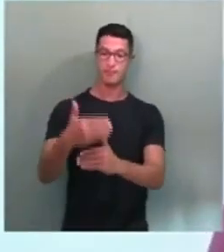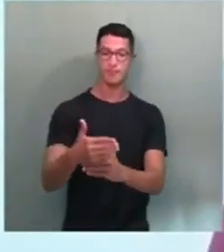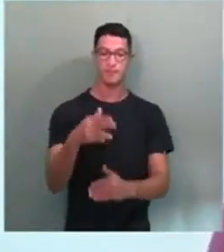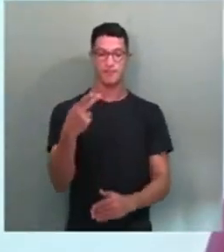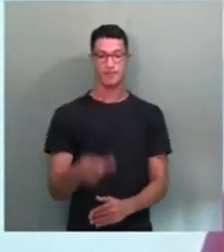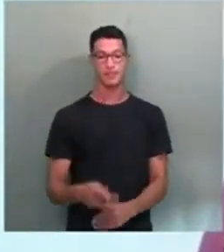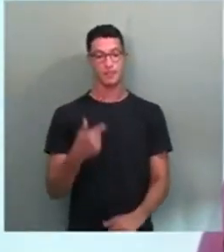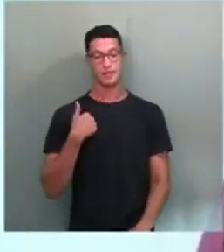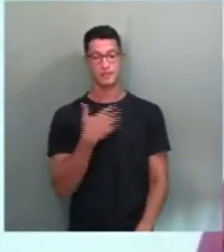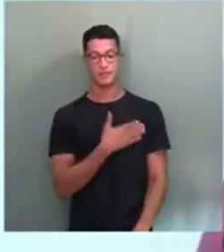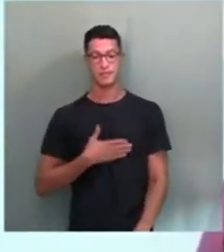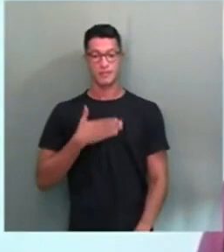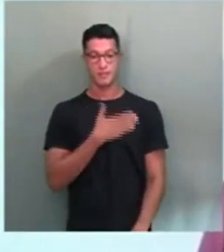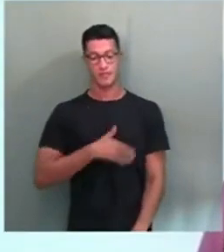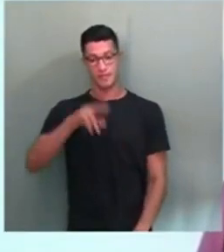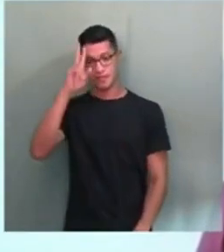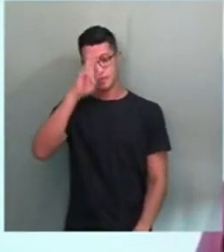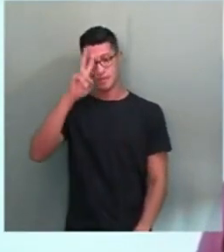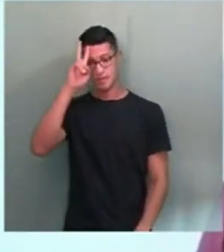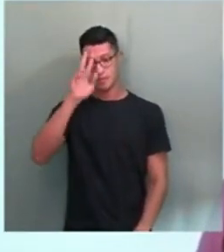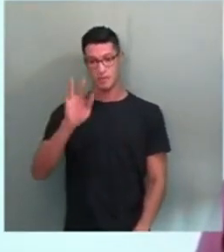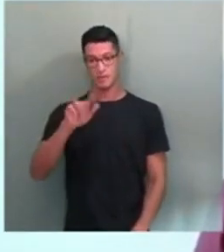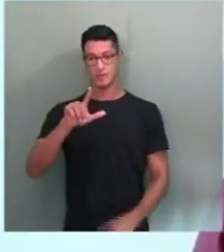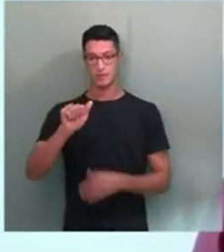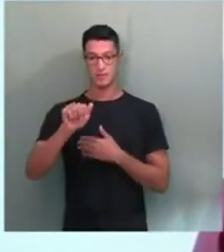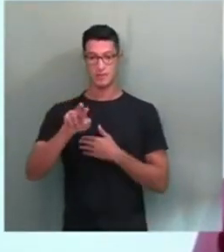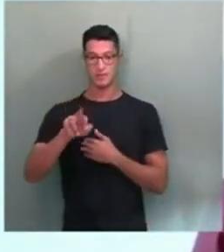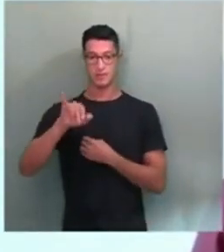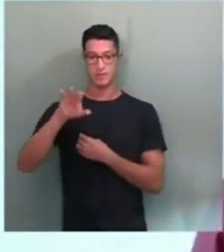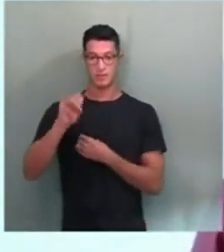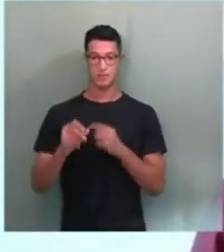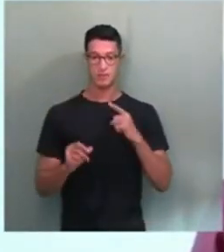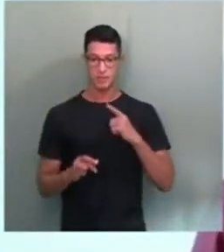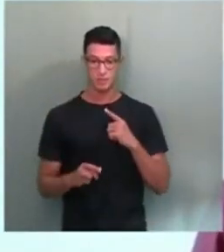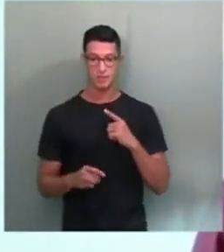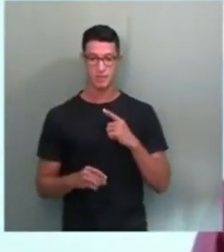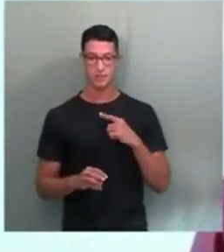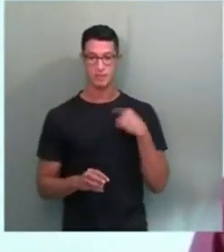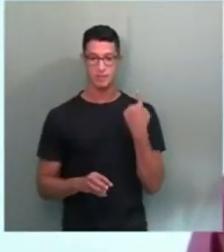aqui, mas eu gostaria de lembrar do Flávio e do Duque, né?